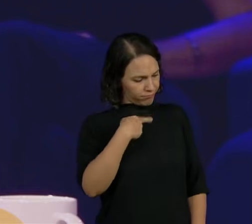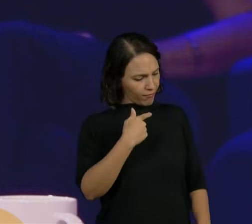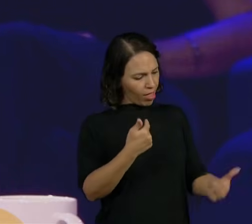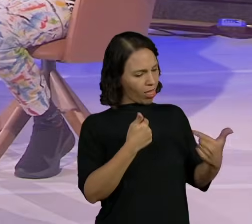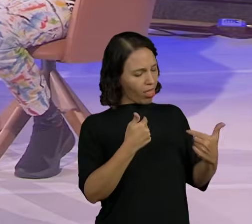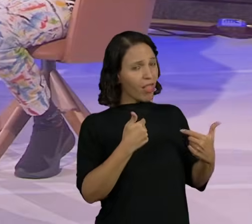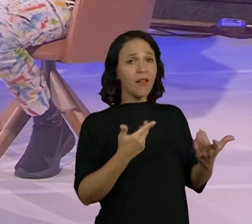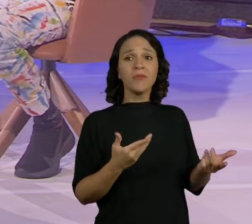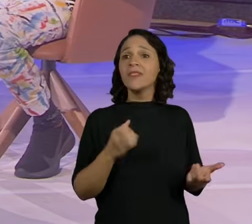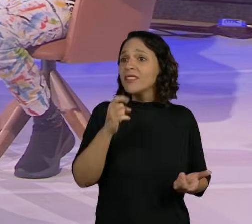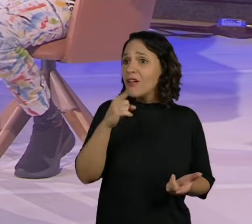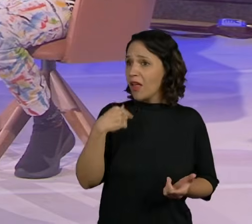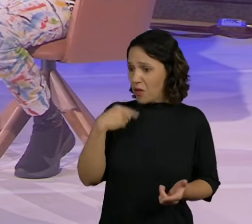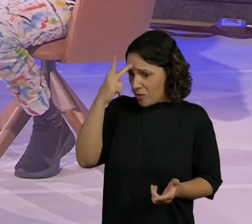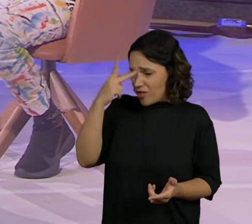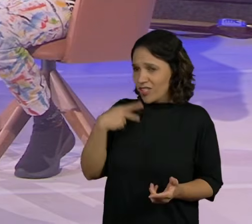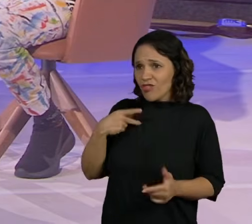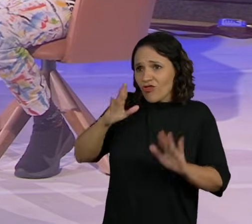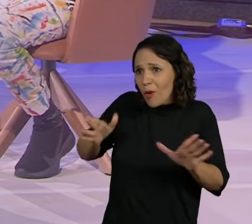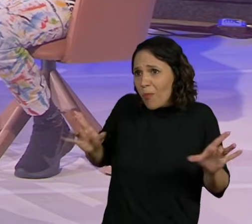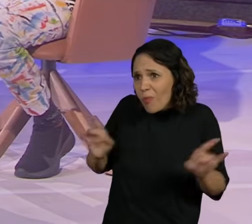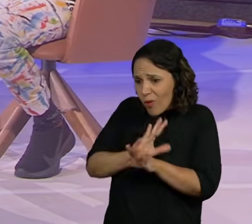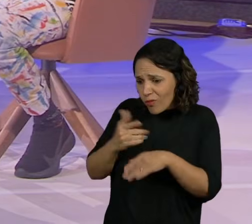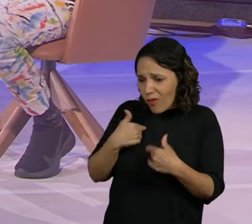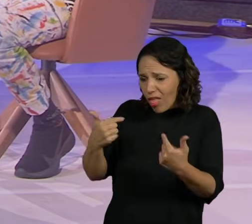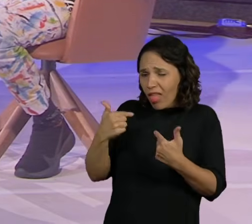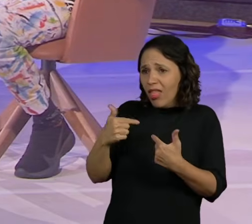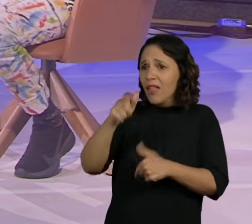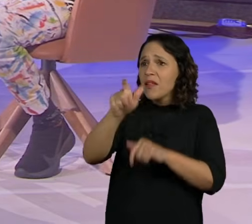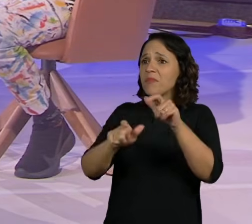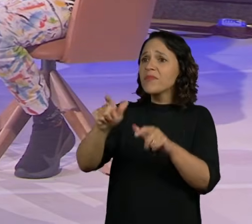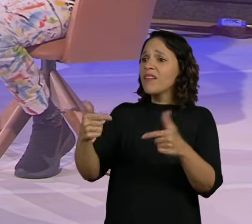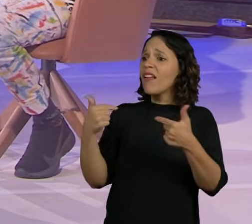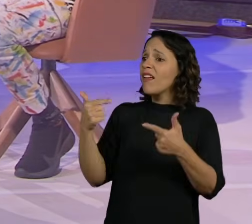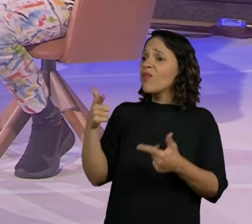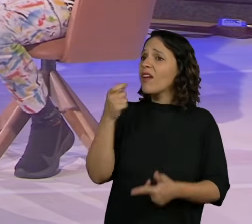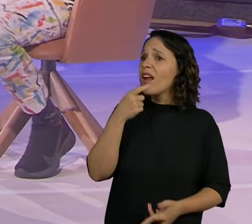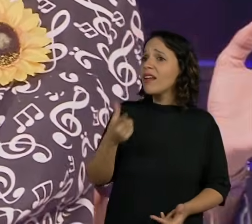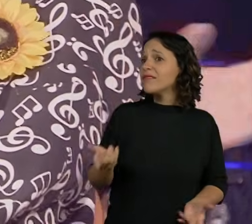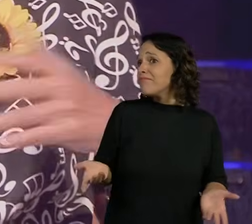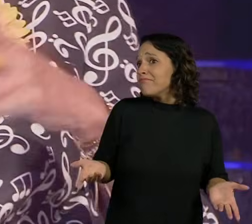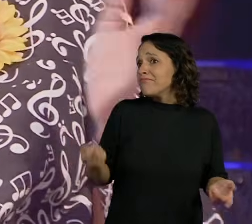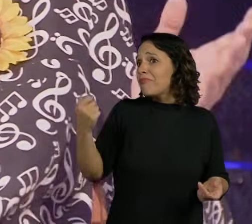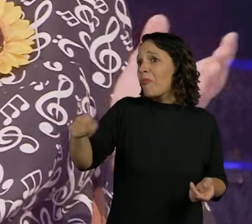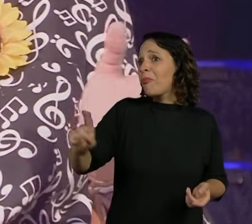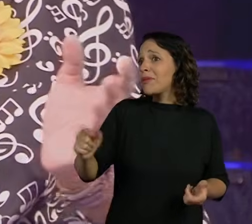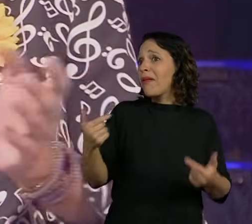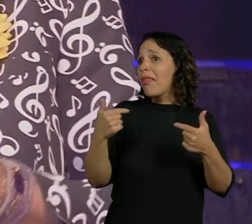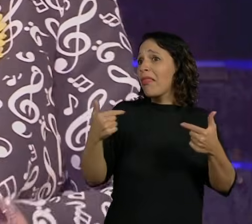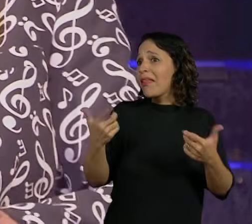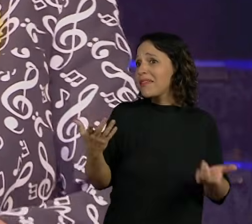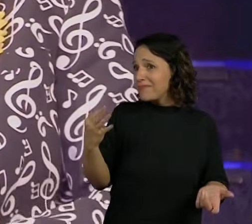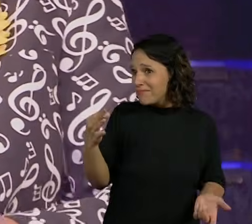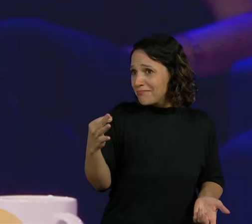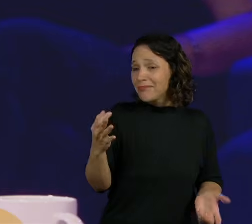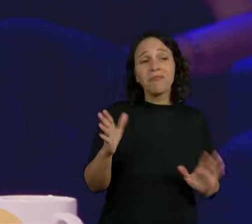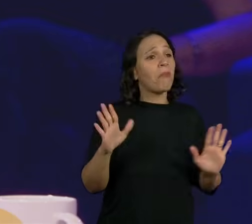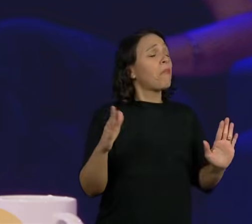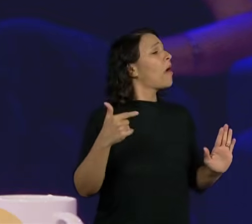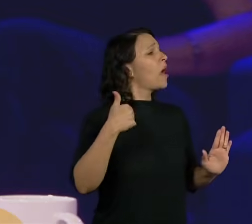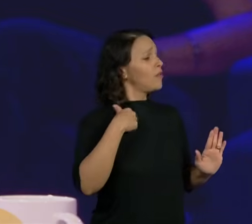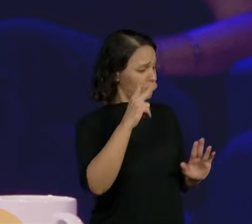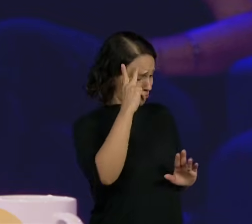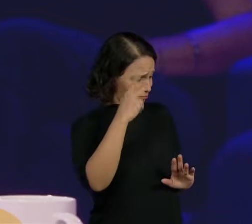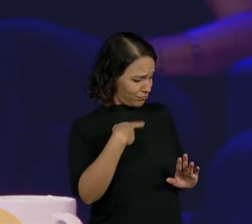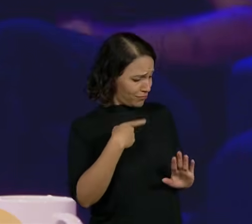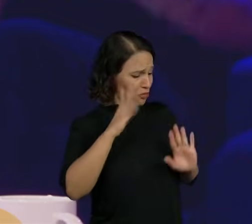É porque você chega num ambiente assim, se você já se esculhamba, não tem mais ninguém que vai me falar mal, mais, né? Pronto. Você já falou da sua roupa,